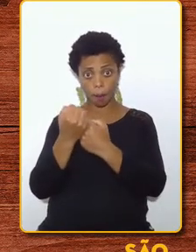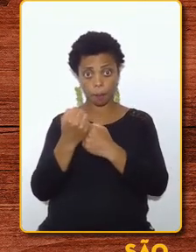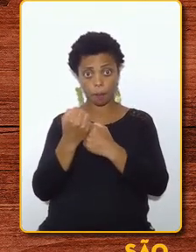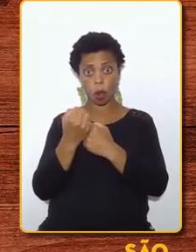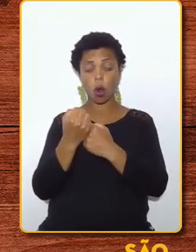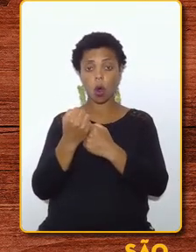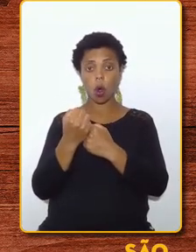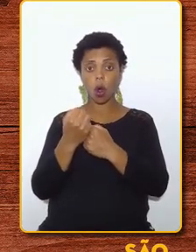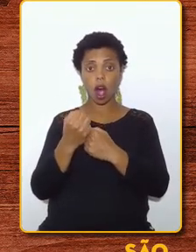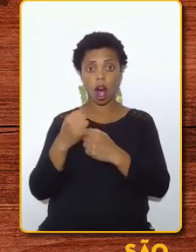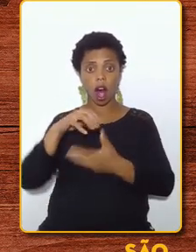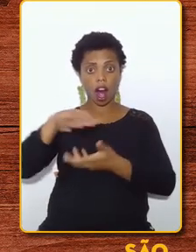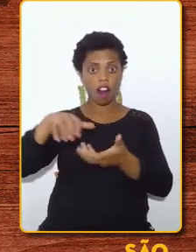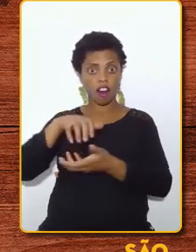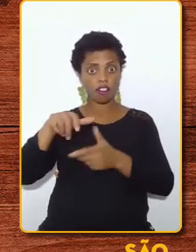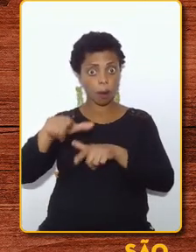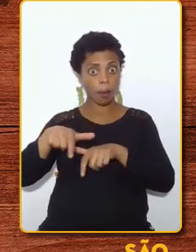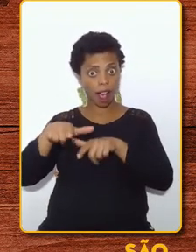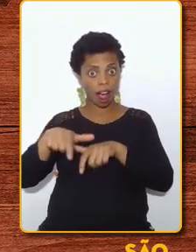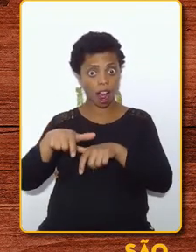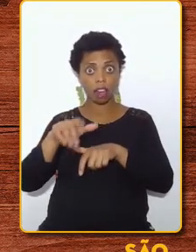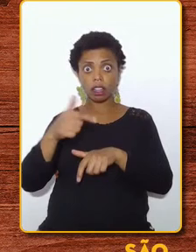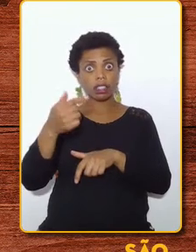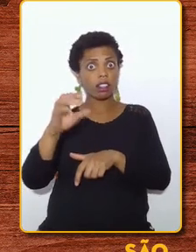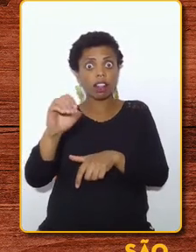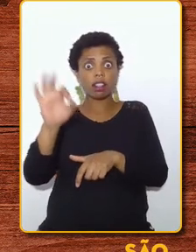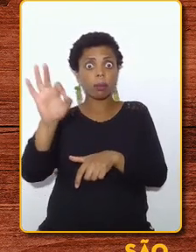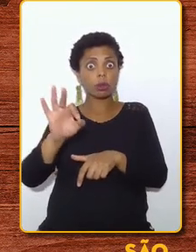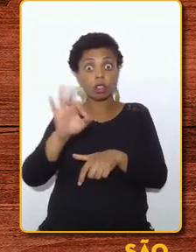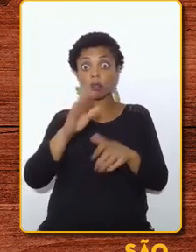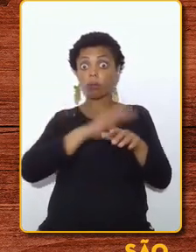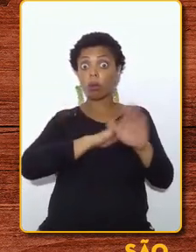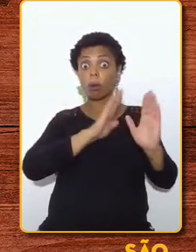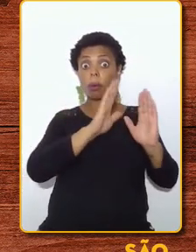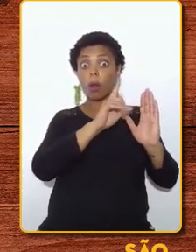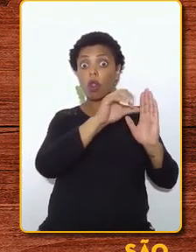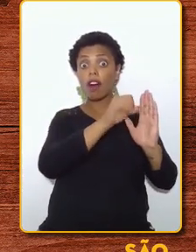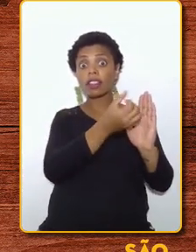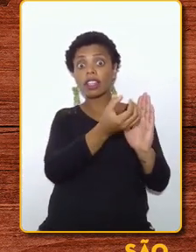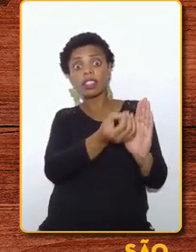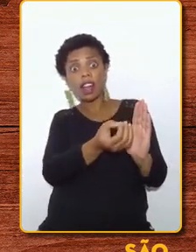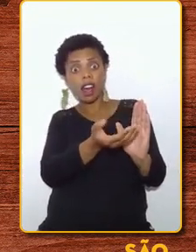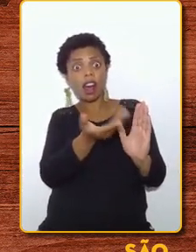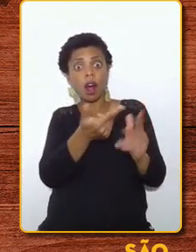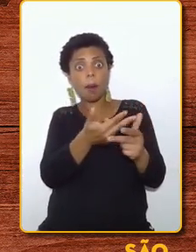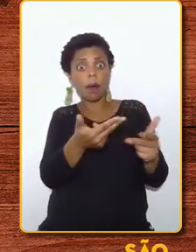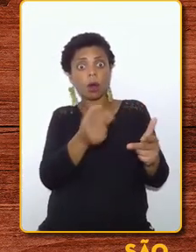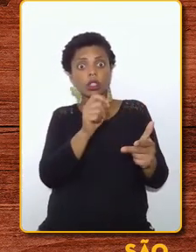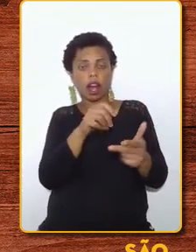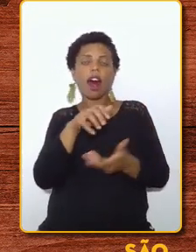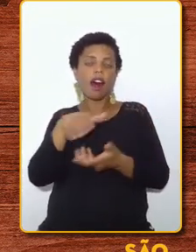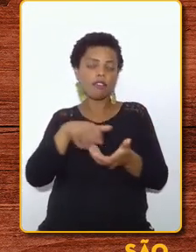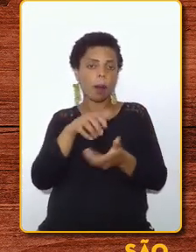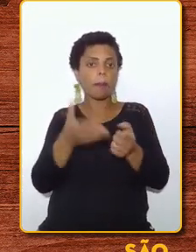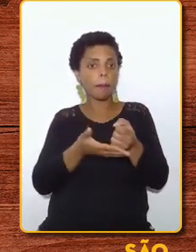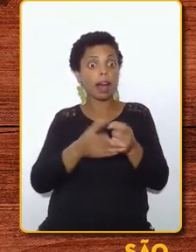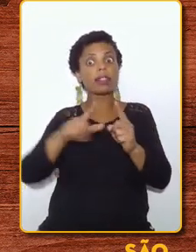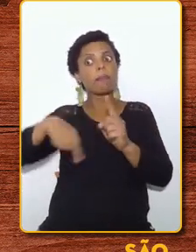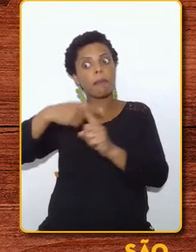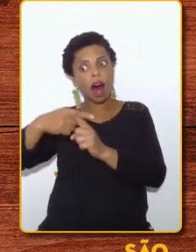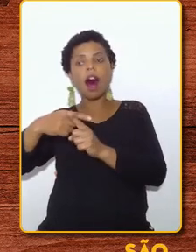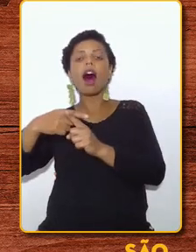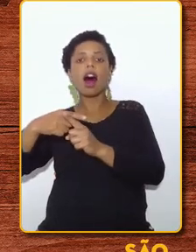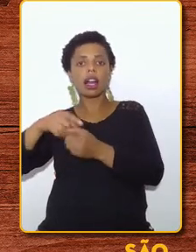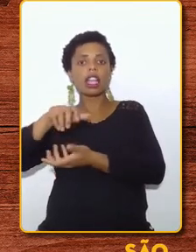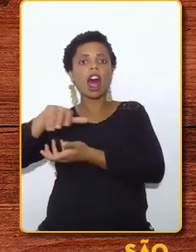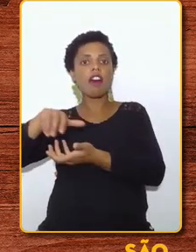na década de 60. Era um momento que a reforma agrária estava na ordem do dia, né? As reformas de base junto com a reforma agrária. Tinham